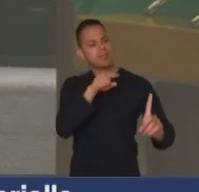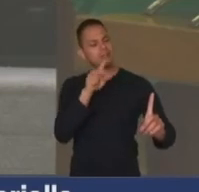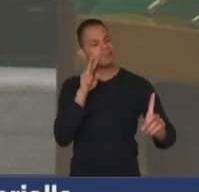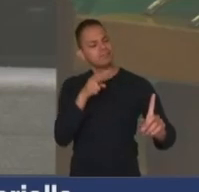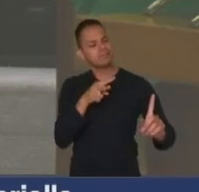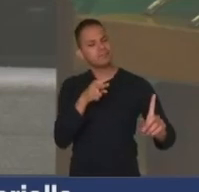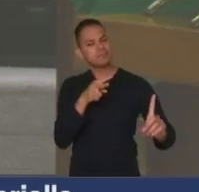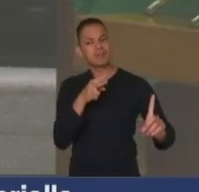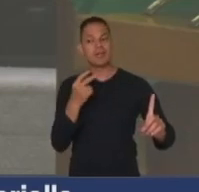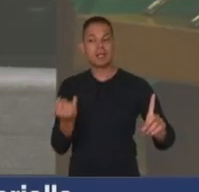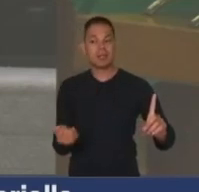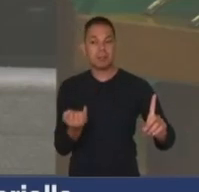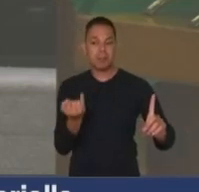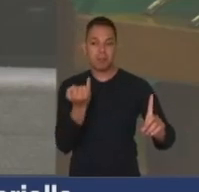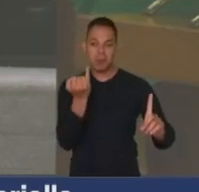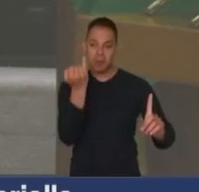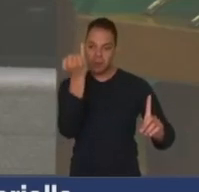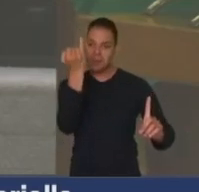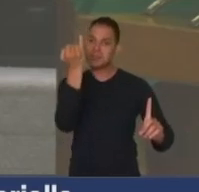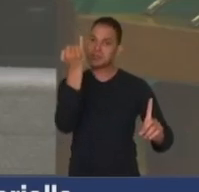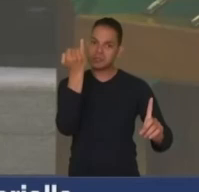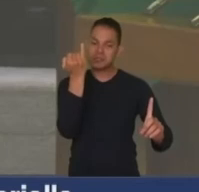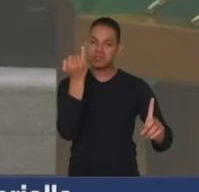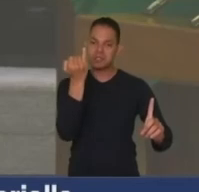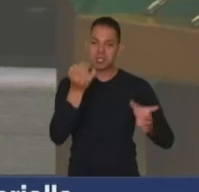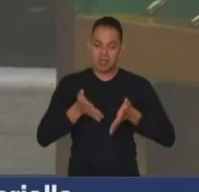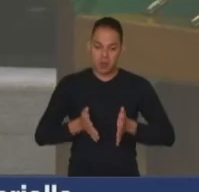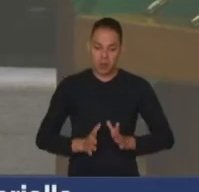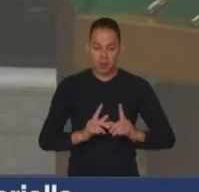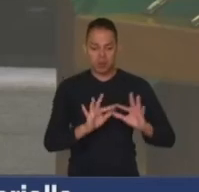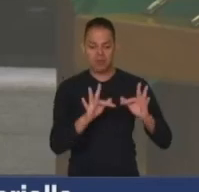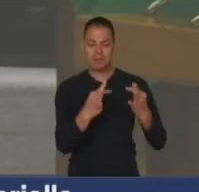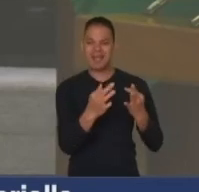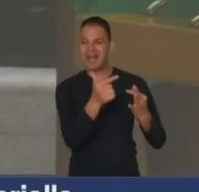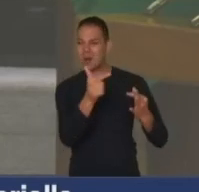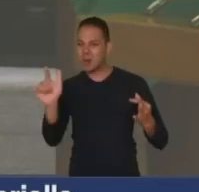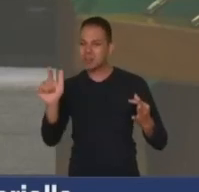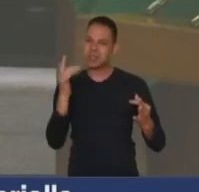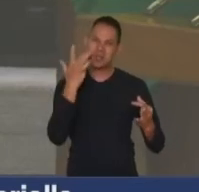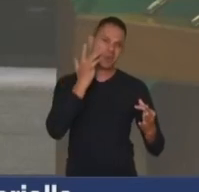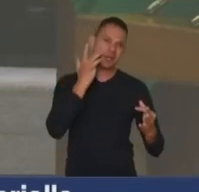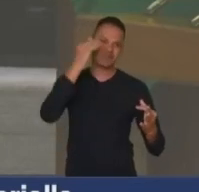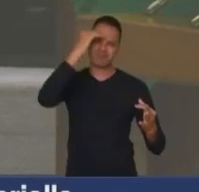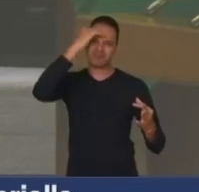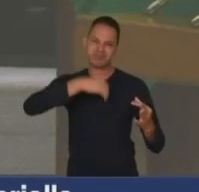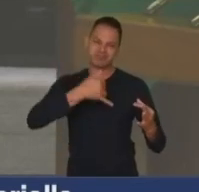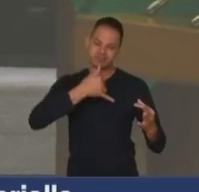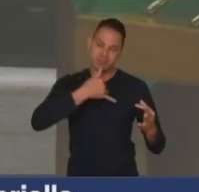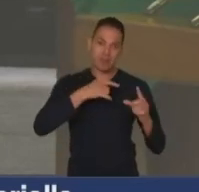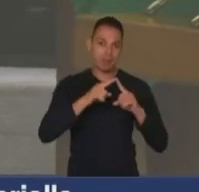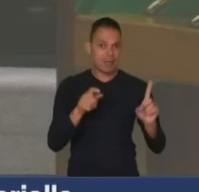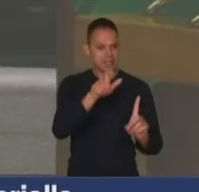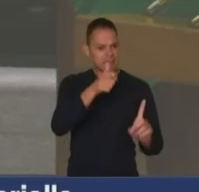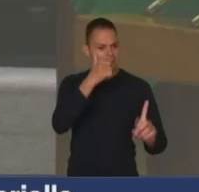como é importante a gente ter vindo daquela árvore. Eu acho que se fosse qualquer outra família, não sei se a gente estaria de pé ainda hoje. E ver minha